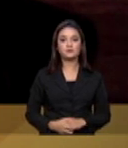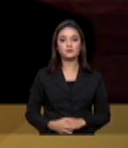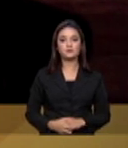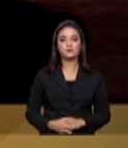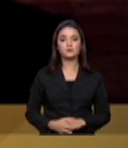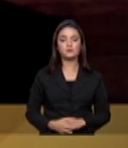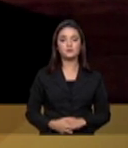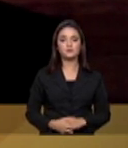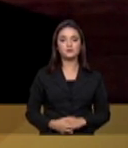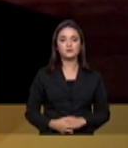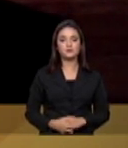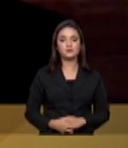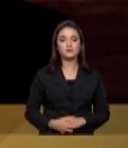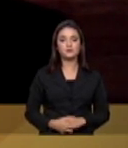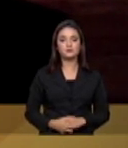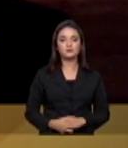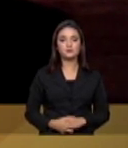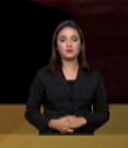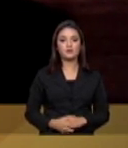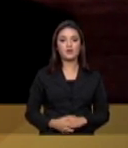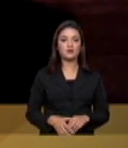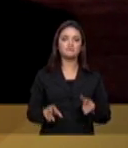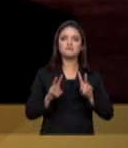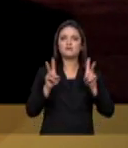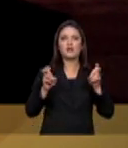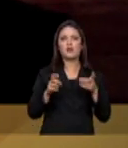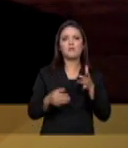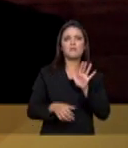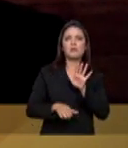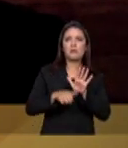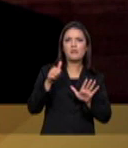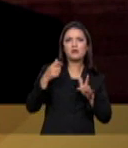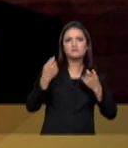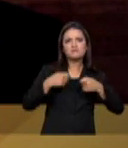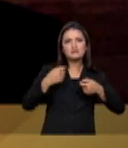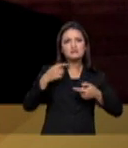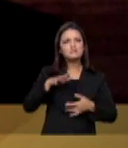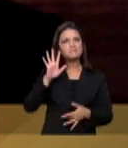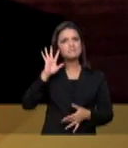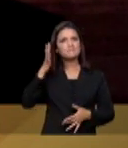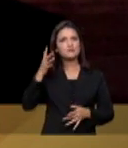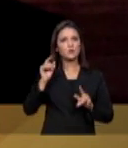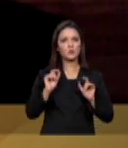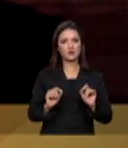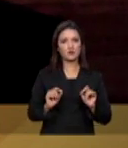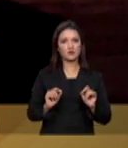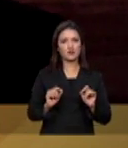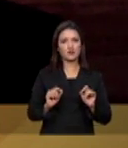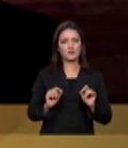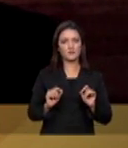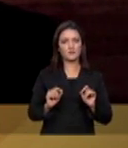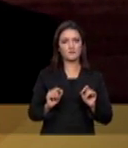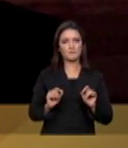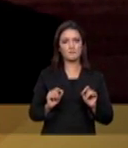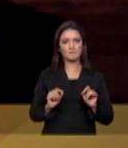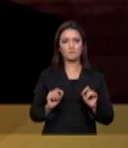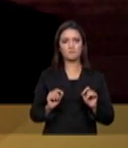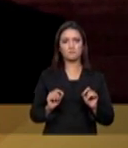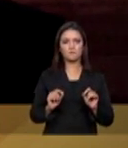ser resolvida em termos Gerais Pode ser formulada na seguinte